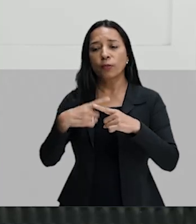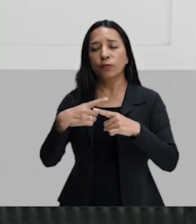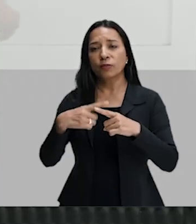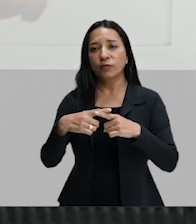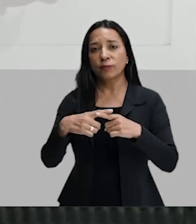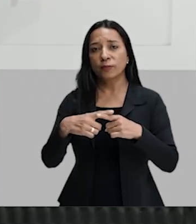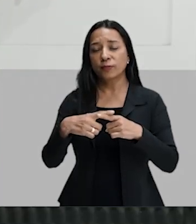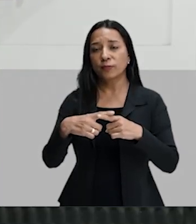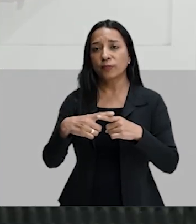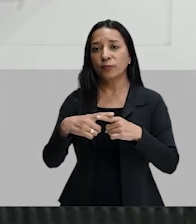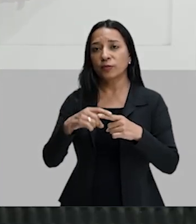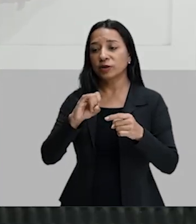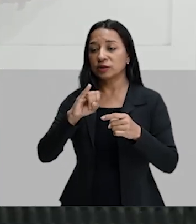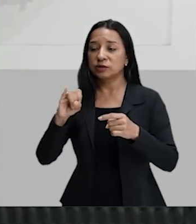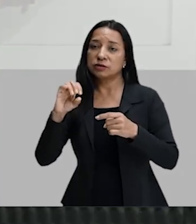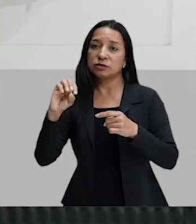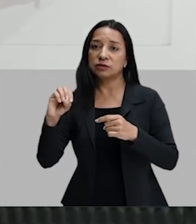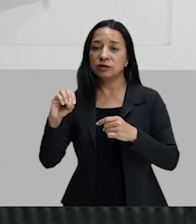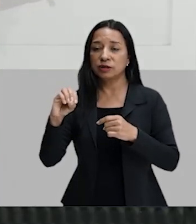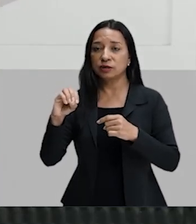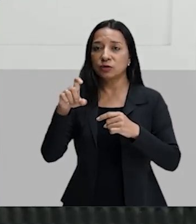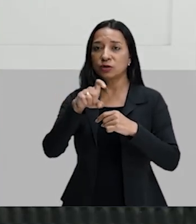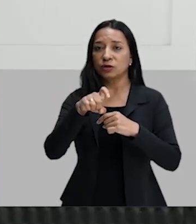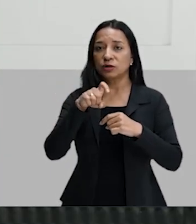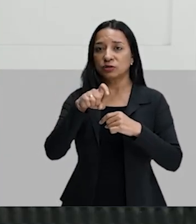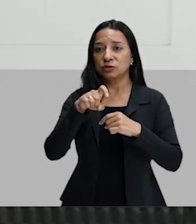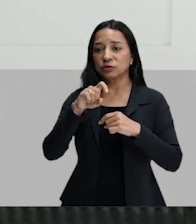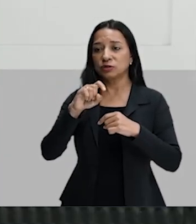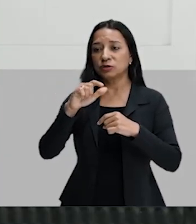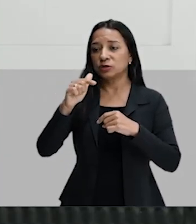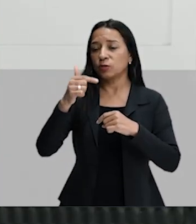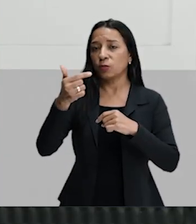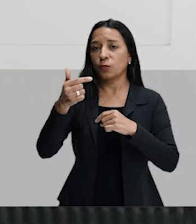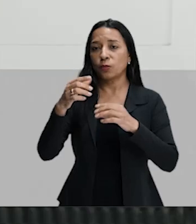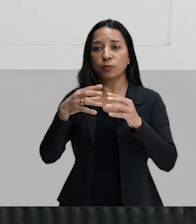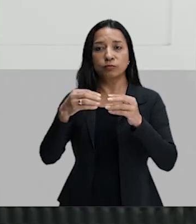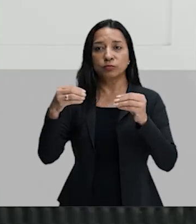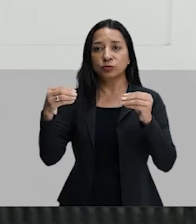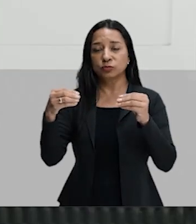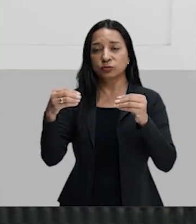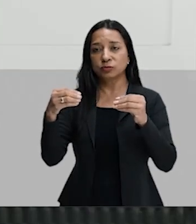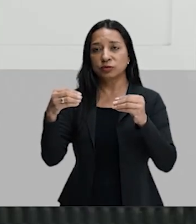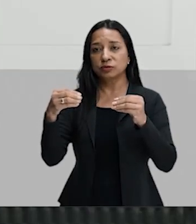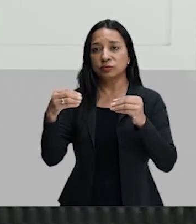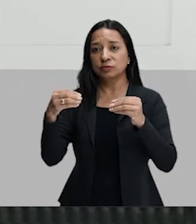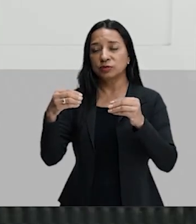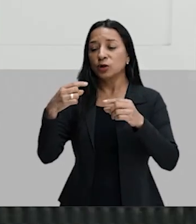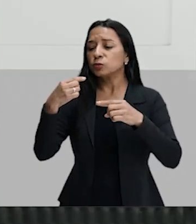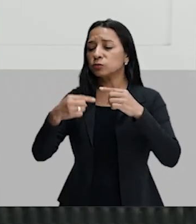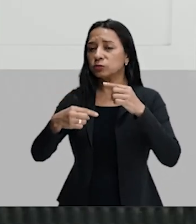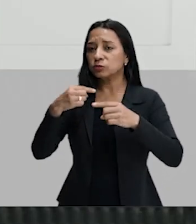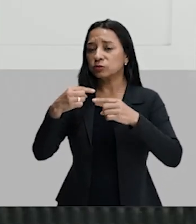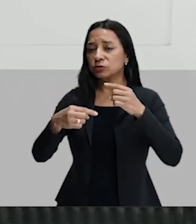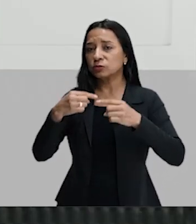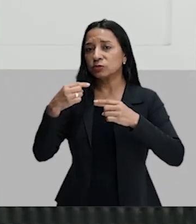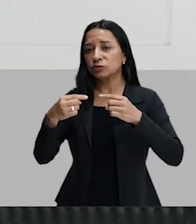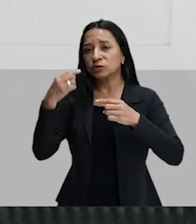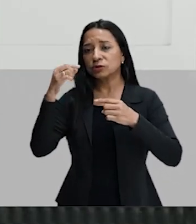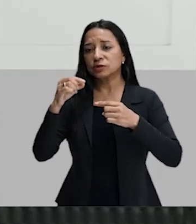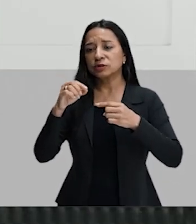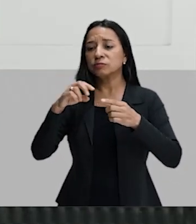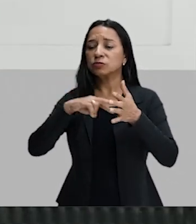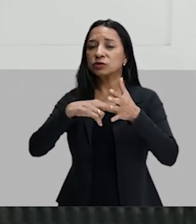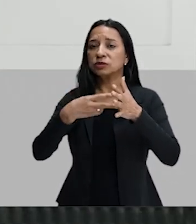quê? Porque se ele for zero, o x ao cubo vai desaparecer. Então, discutir é você saber